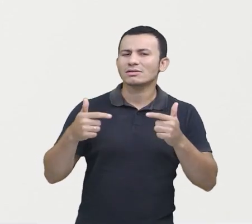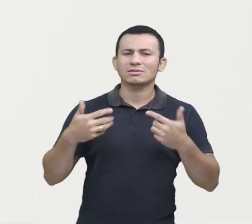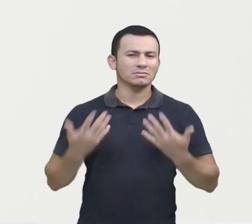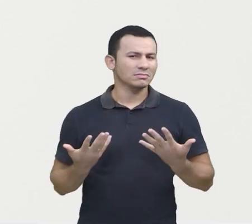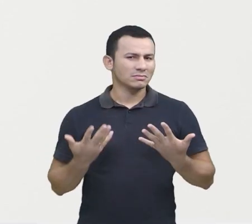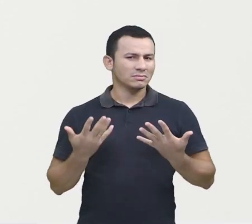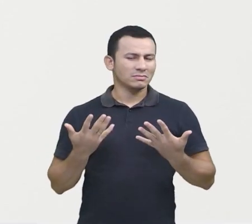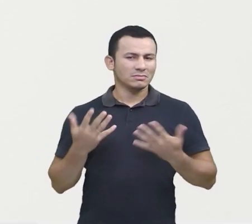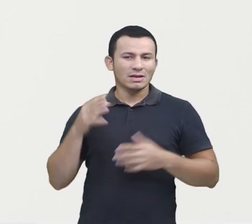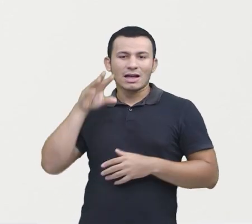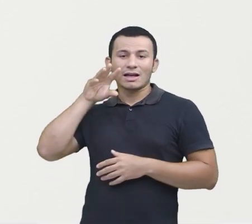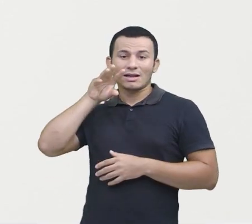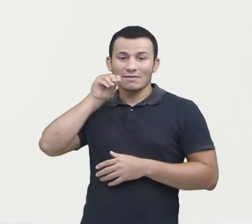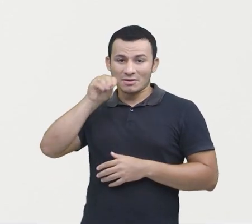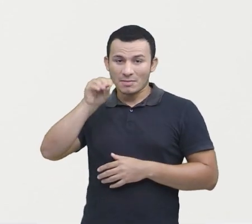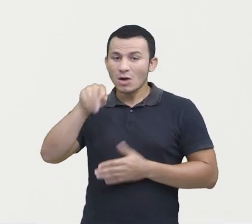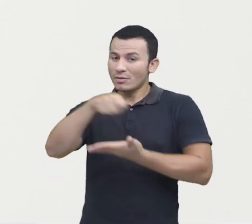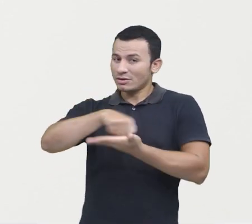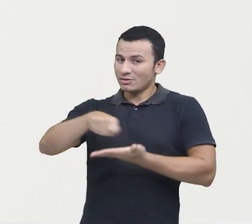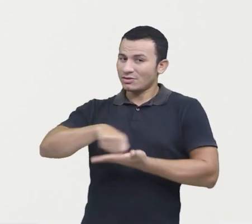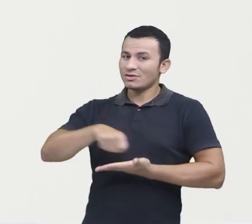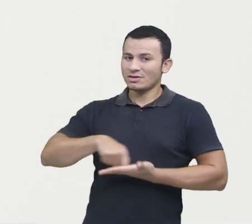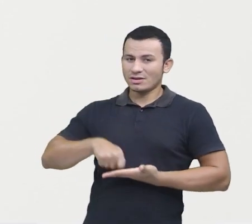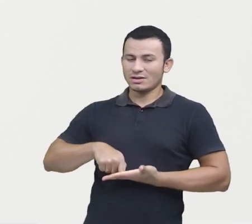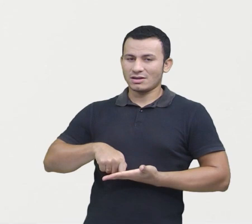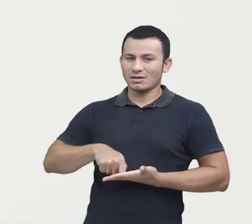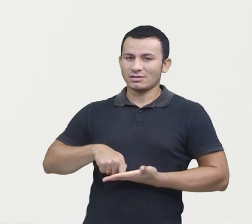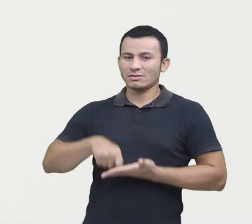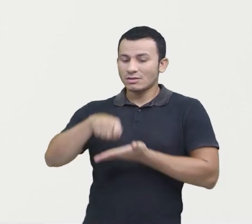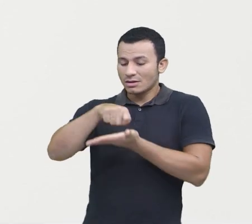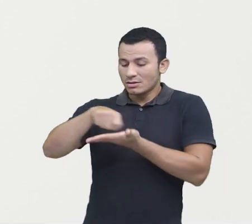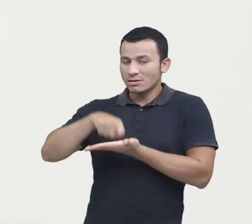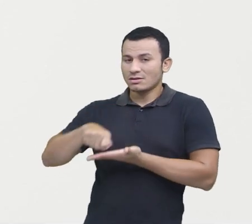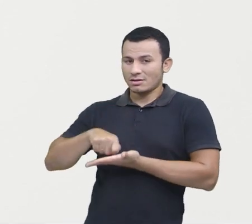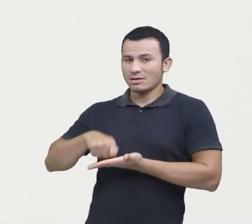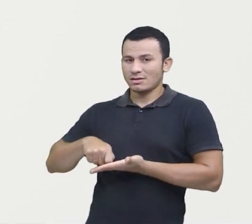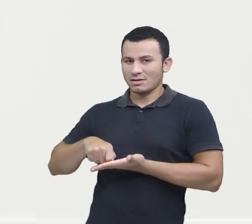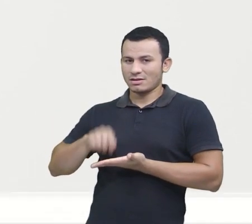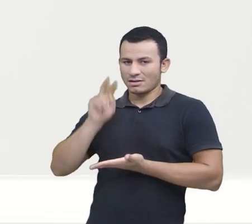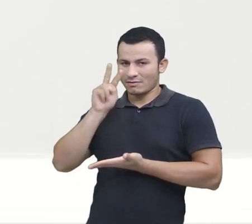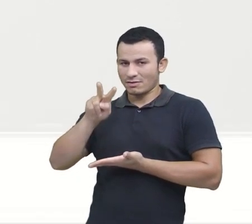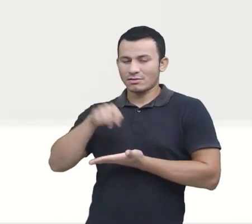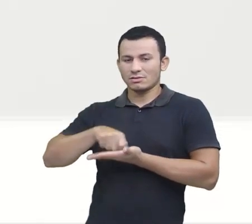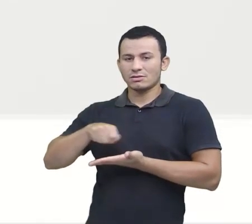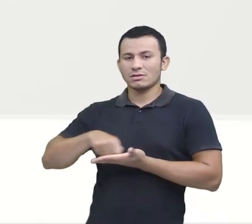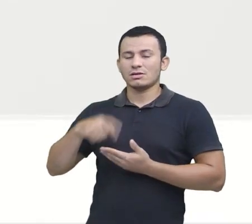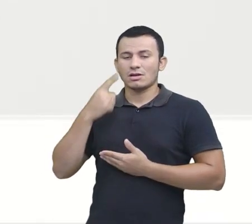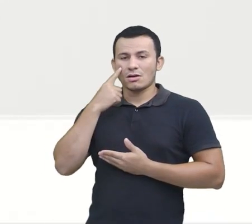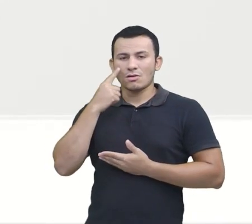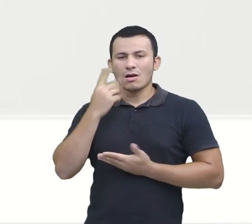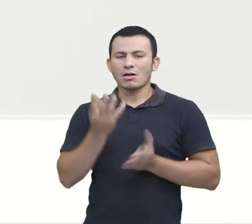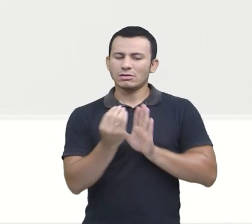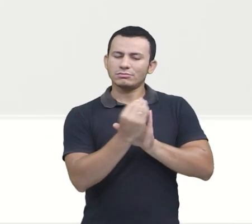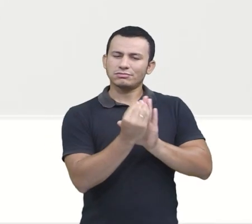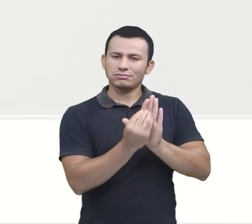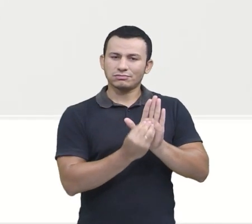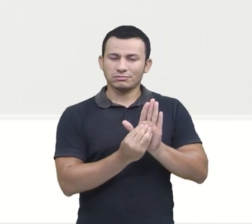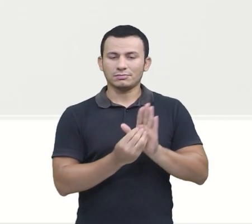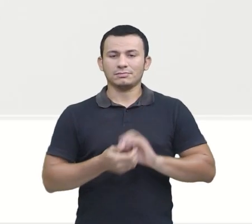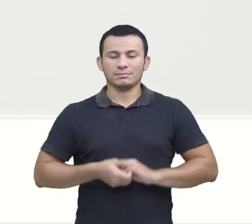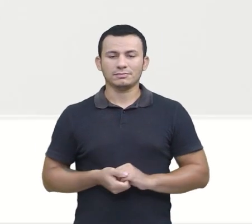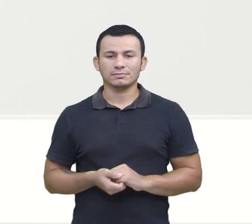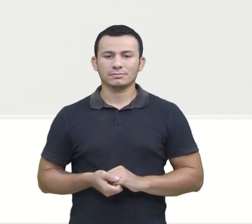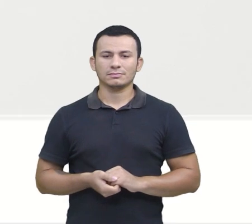verbal escrita. Vamos escrever aqui embaixo para nós relembrarmos. Vamos. Olha